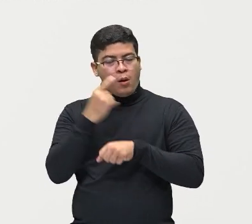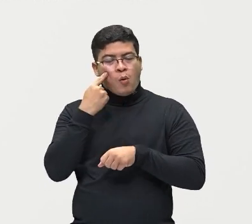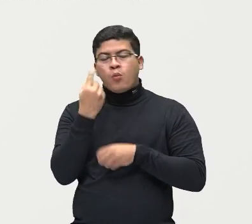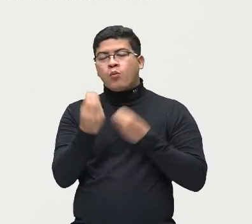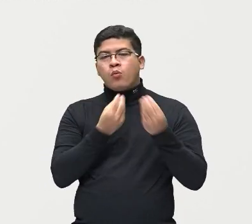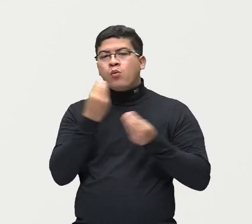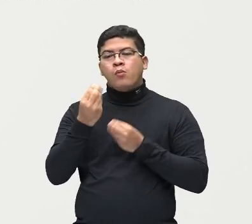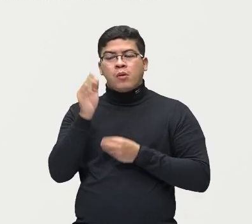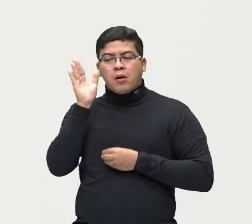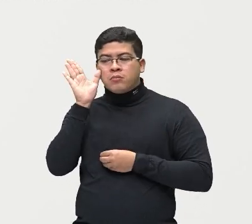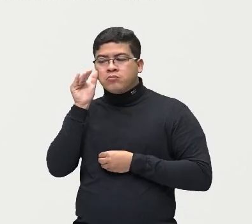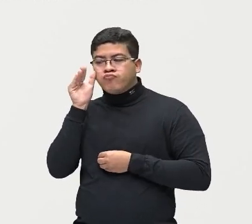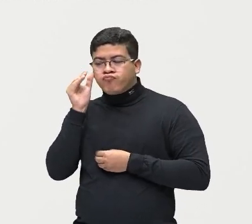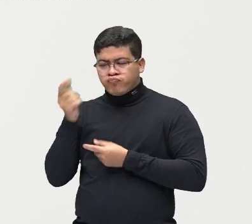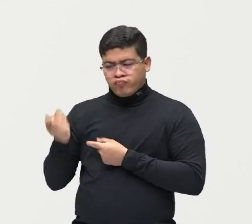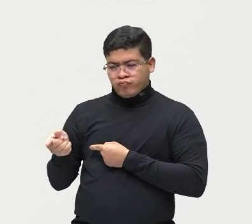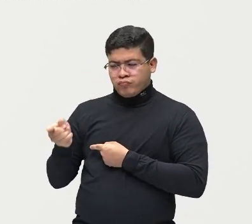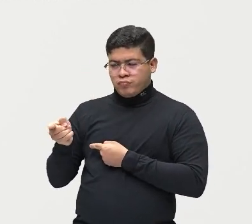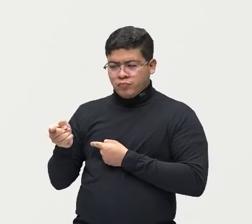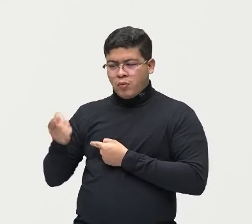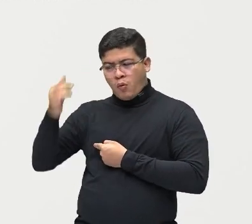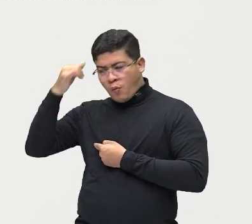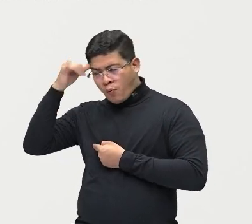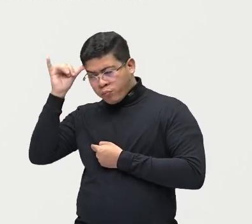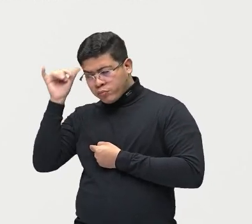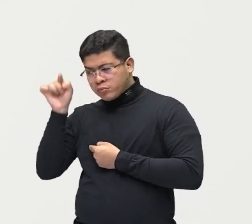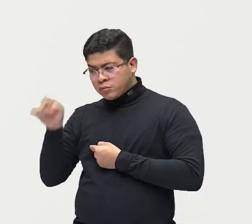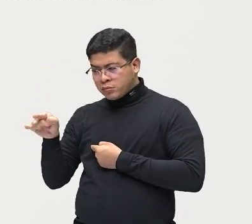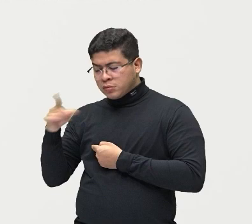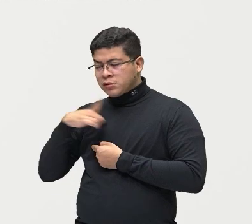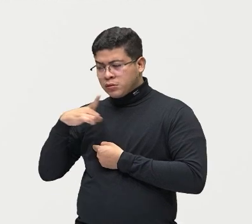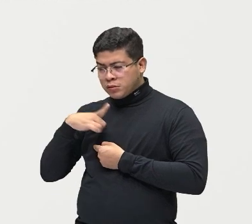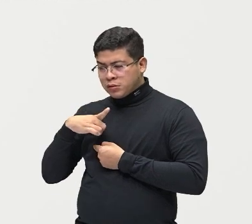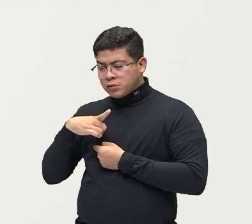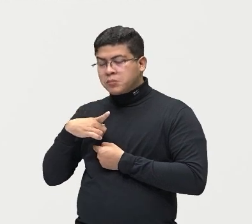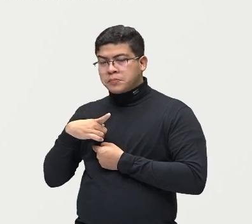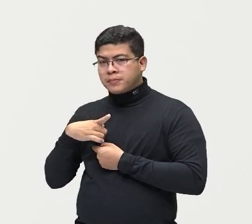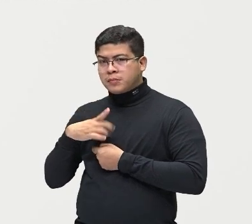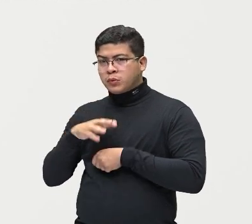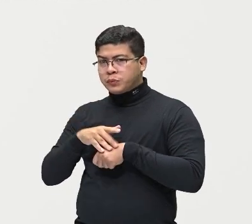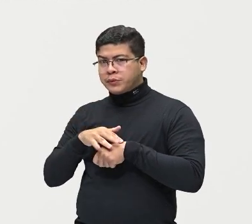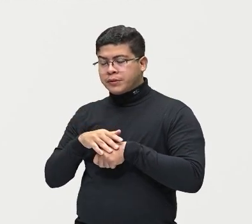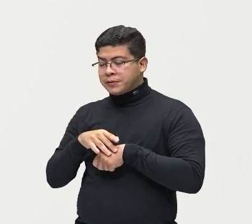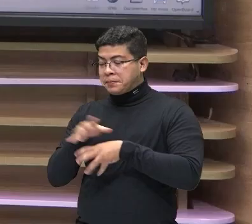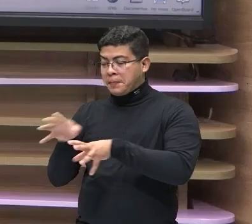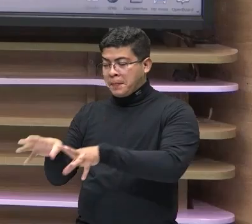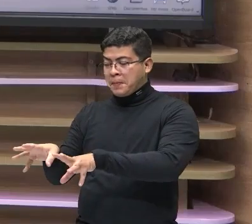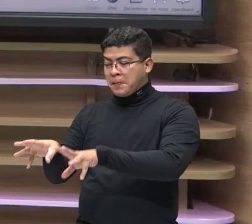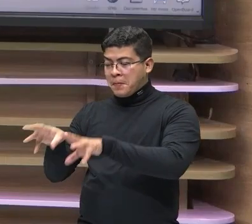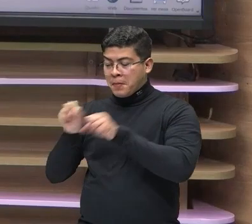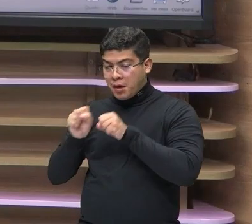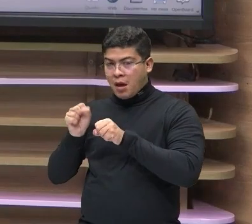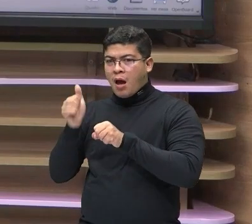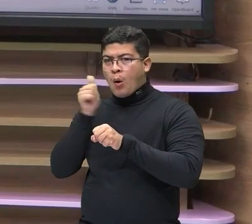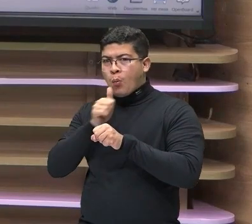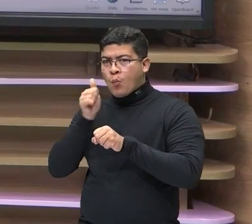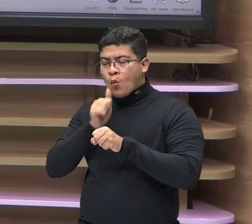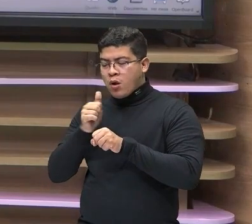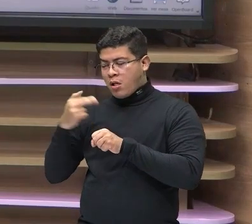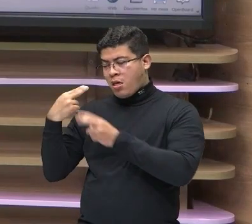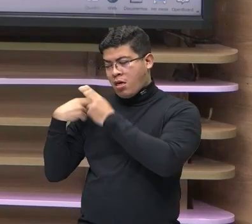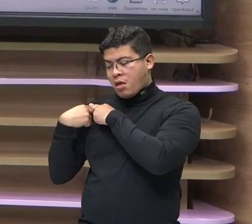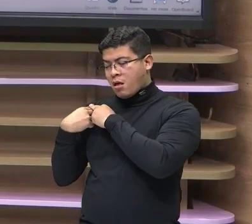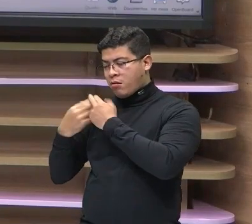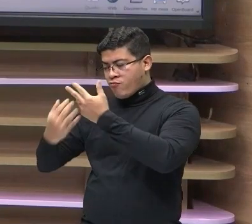estava acontecendo, né, verificar que as mulheres que trabalhavam ali pegando nas tetas da vaca, né, no momento da